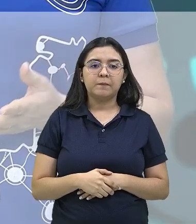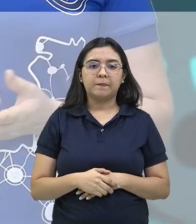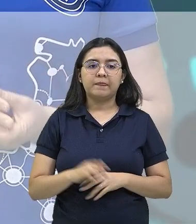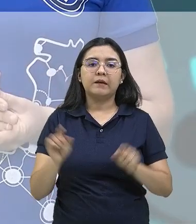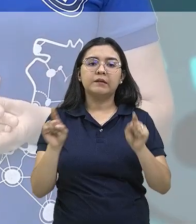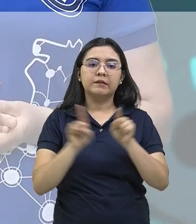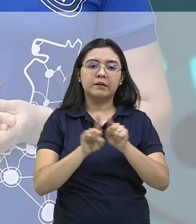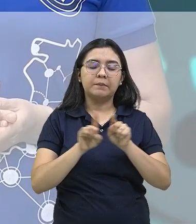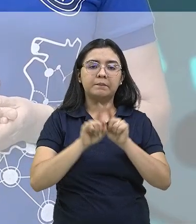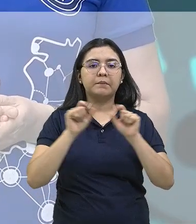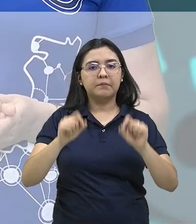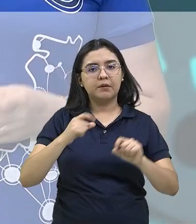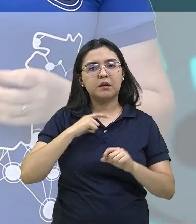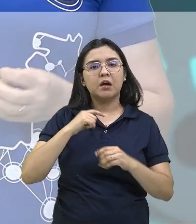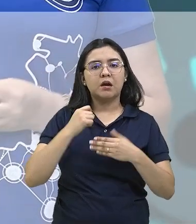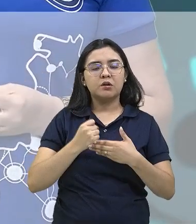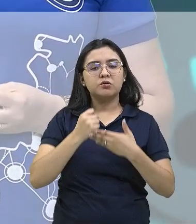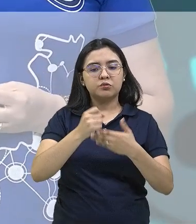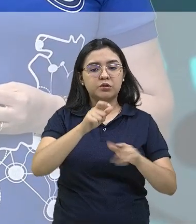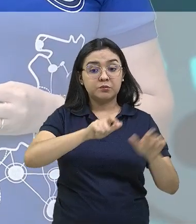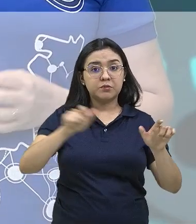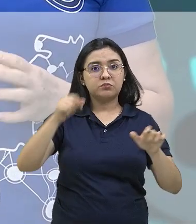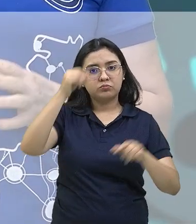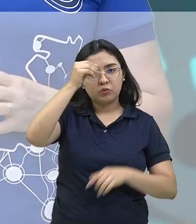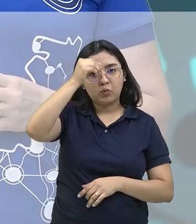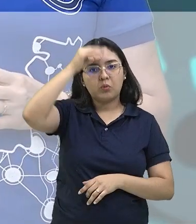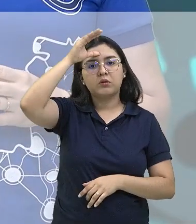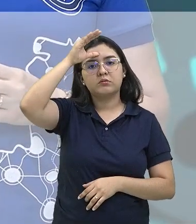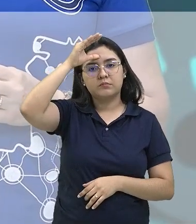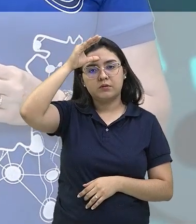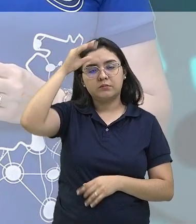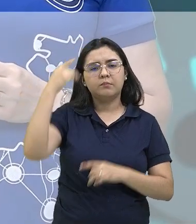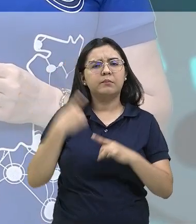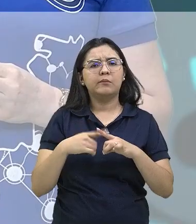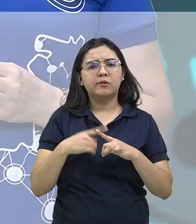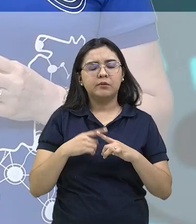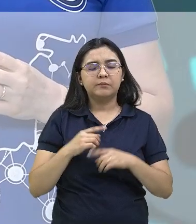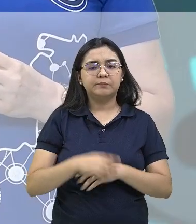ele expande o conhecimento. Por que ele expande? Porque ele vai